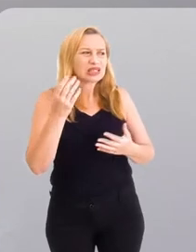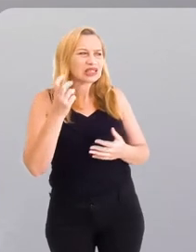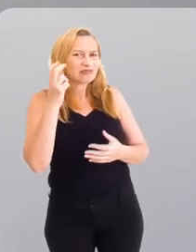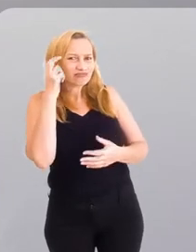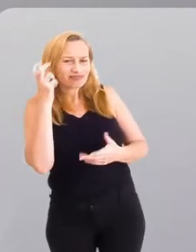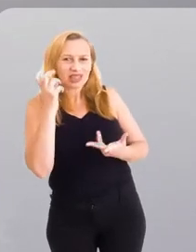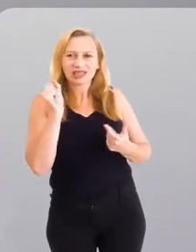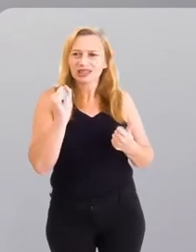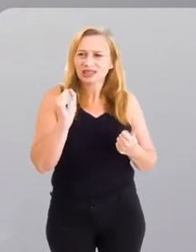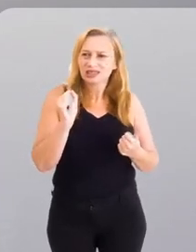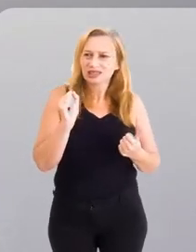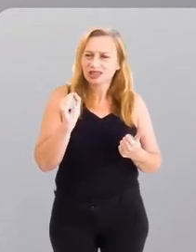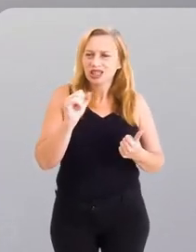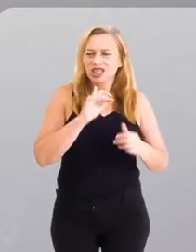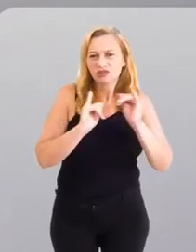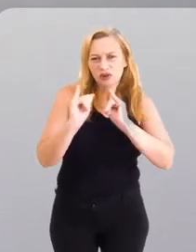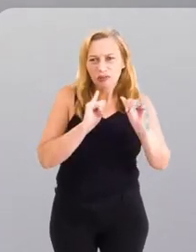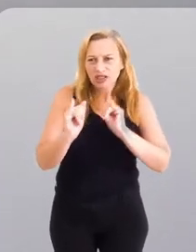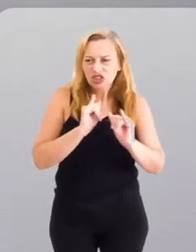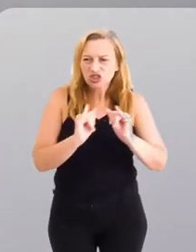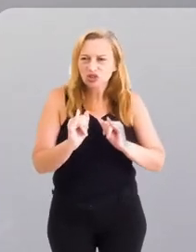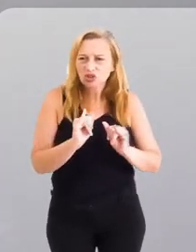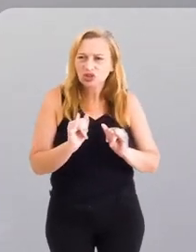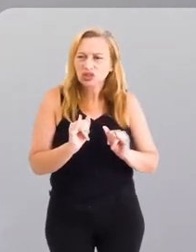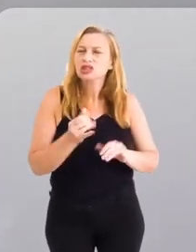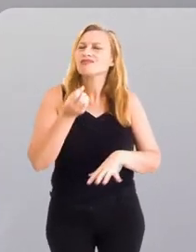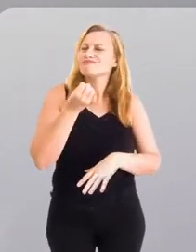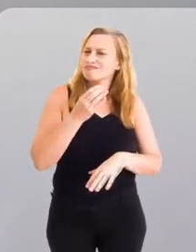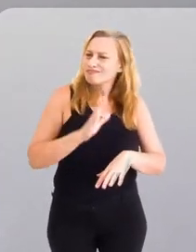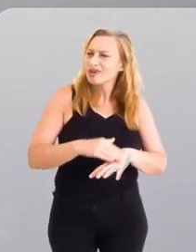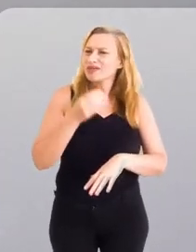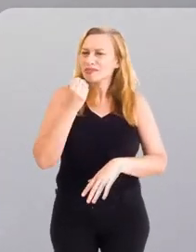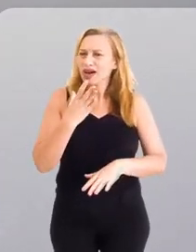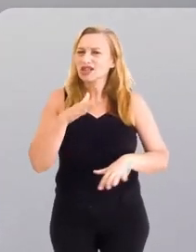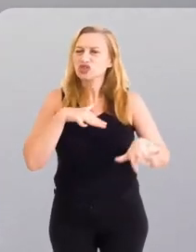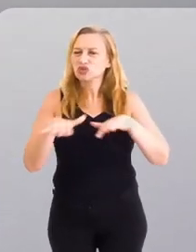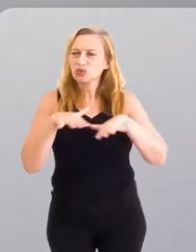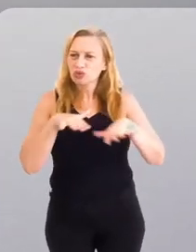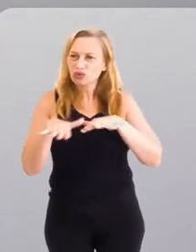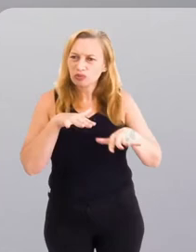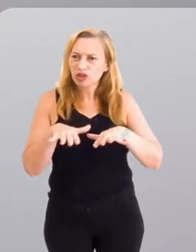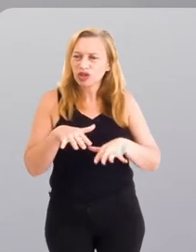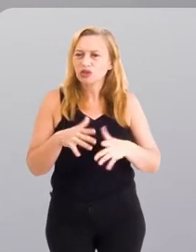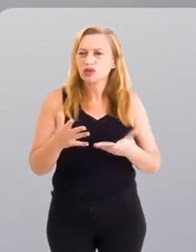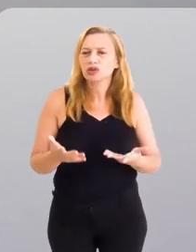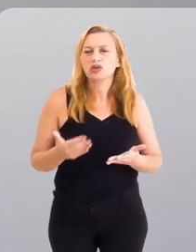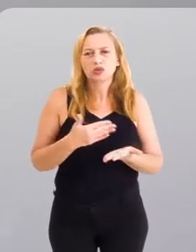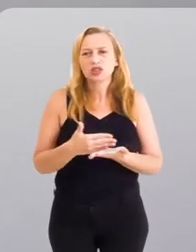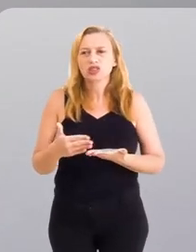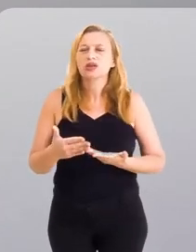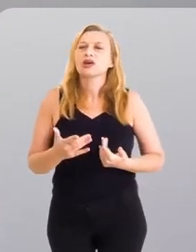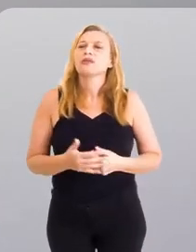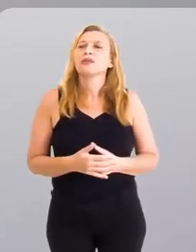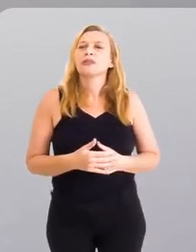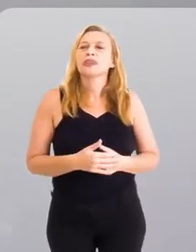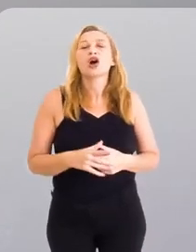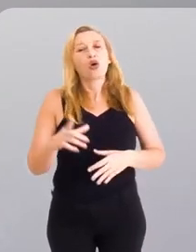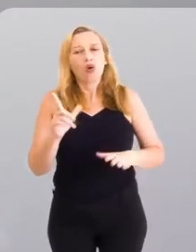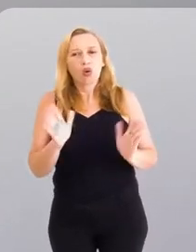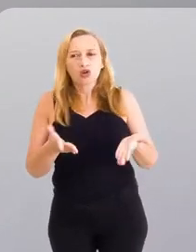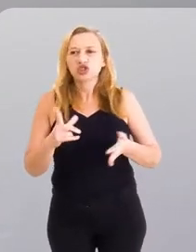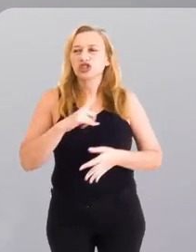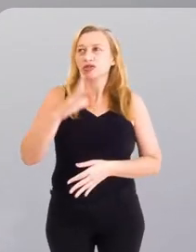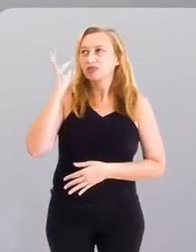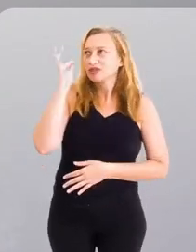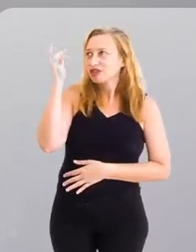o intelectual, o meramente informativo. Isso se acentuou bem mais nos movimentos posteriores, como o iluminismo.